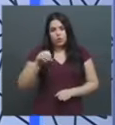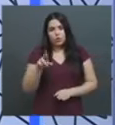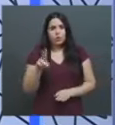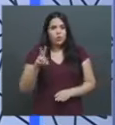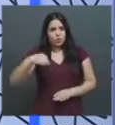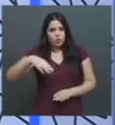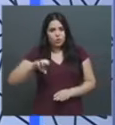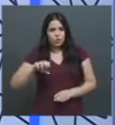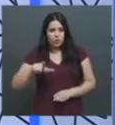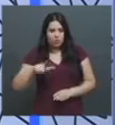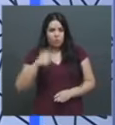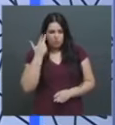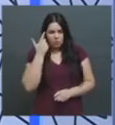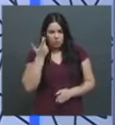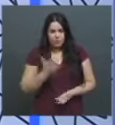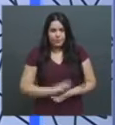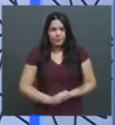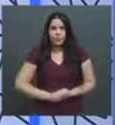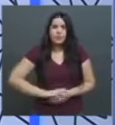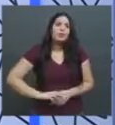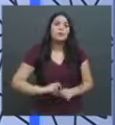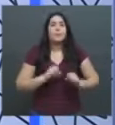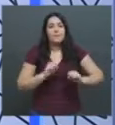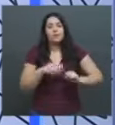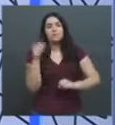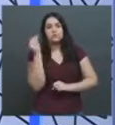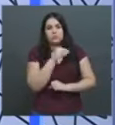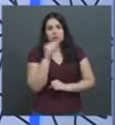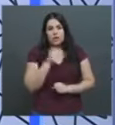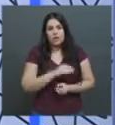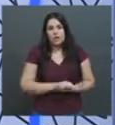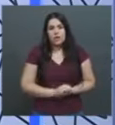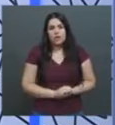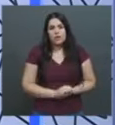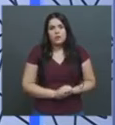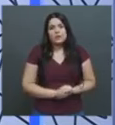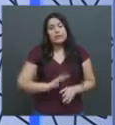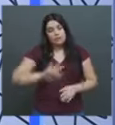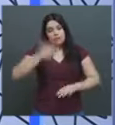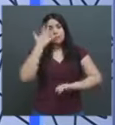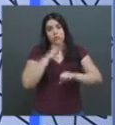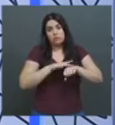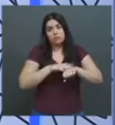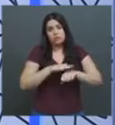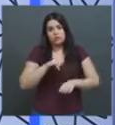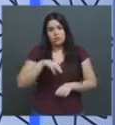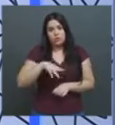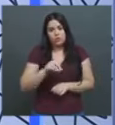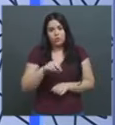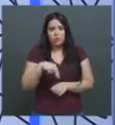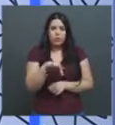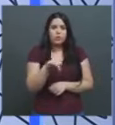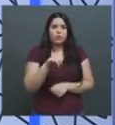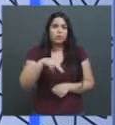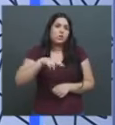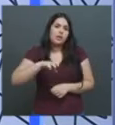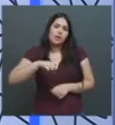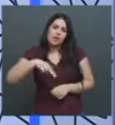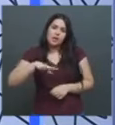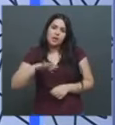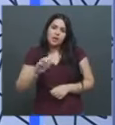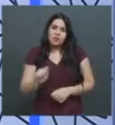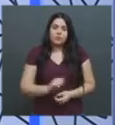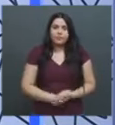pode enfraquecer e isso é uma causa também de incontinência urinária em mulheres, né, nessa